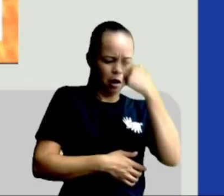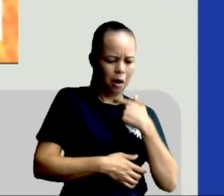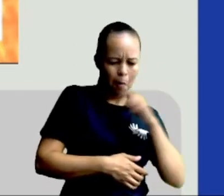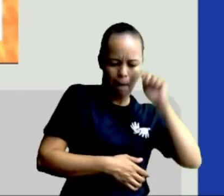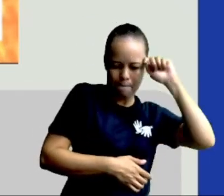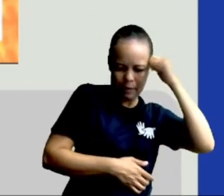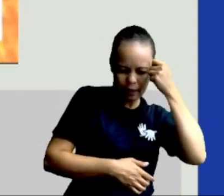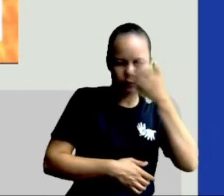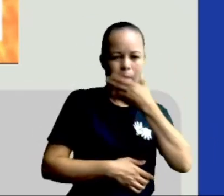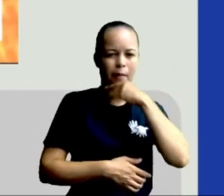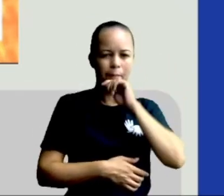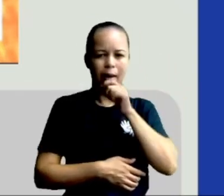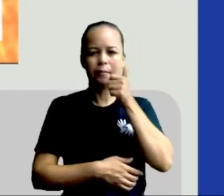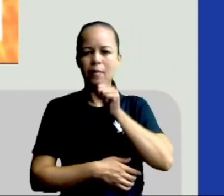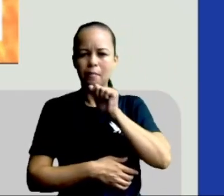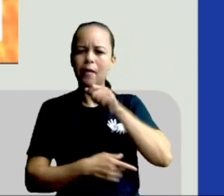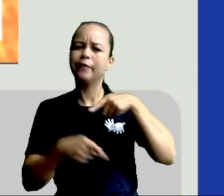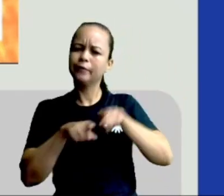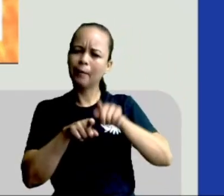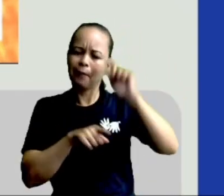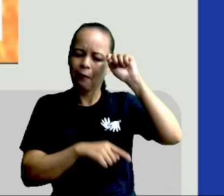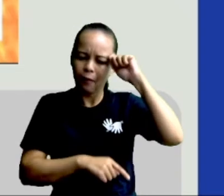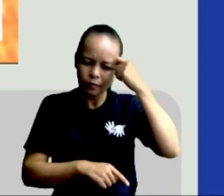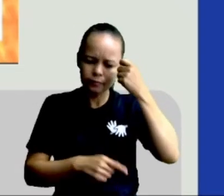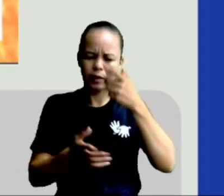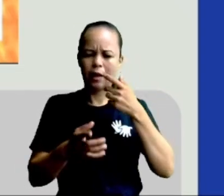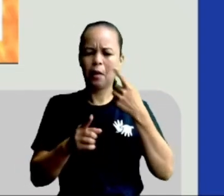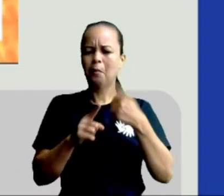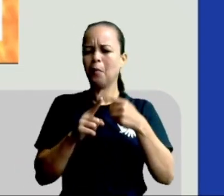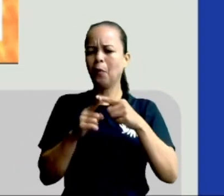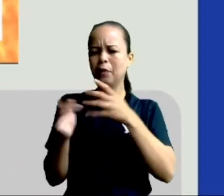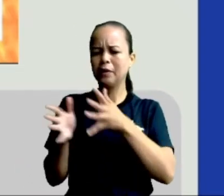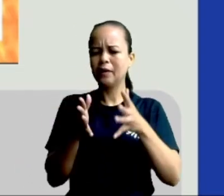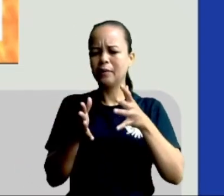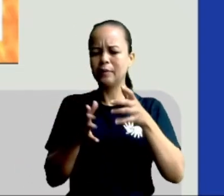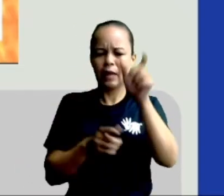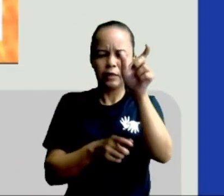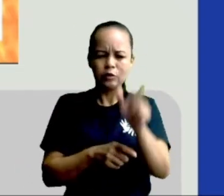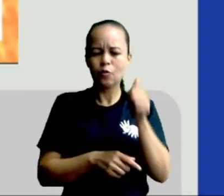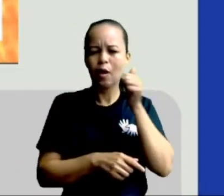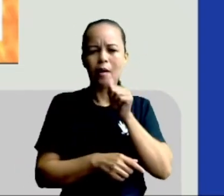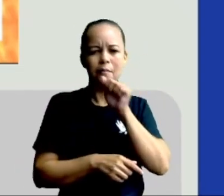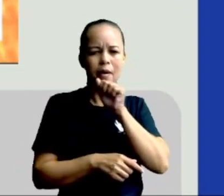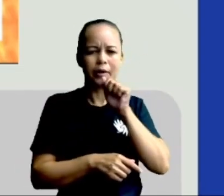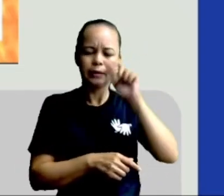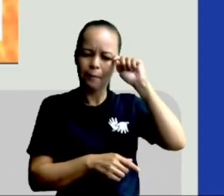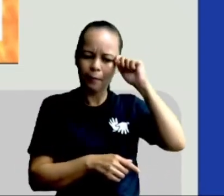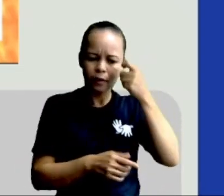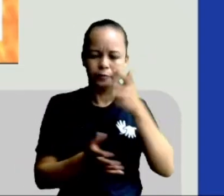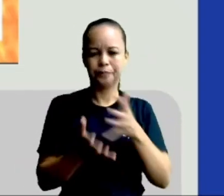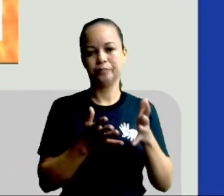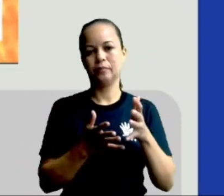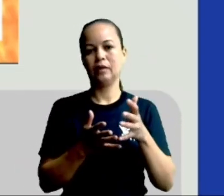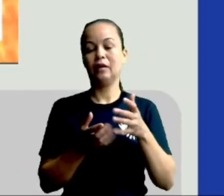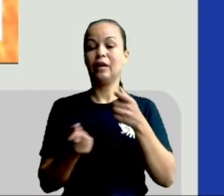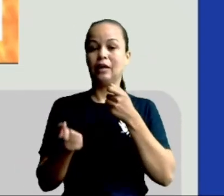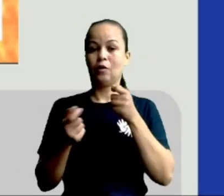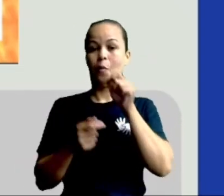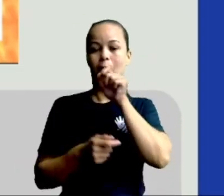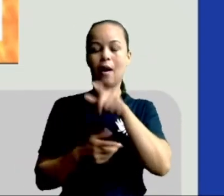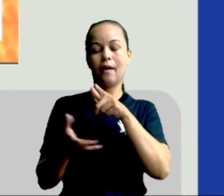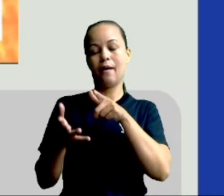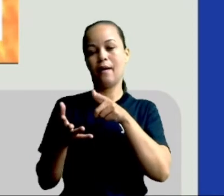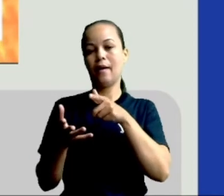e sua mãe também. Por que não podia pintar sua mãe de preto? Já ficava chateado com os apelidos que alguns meninos lhe